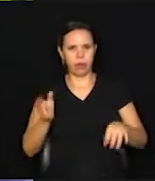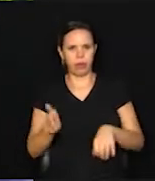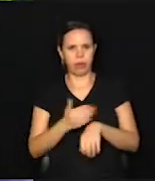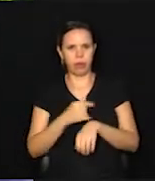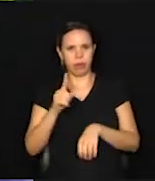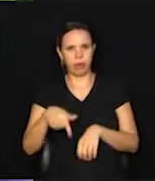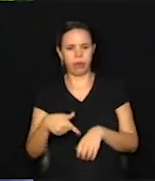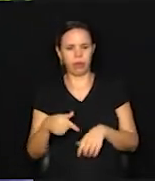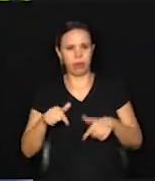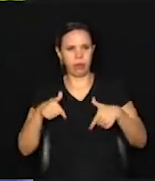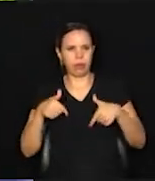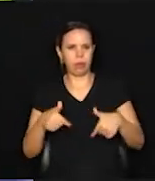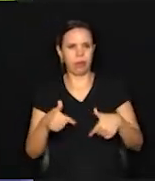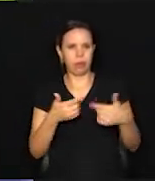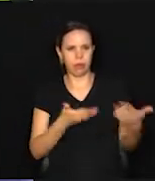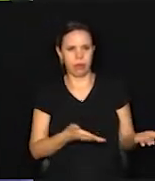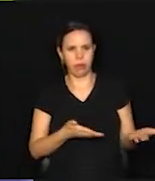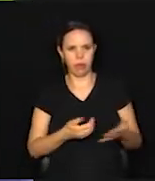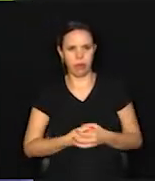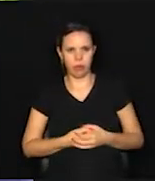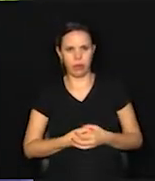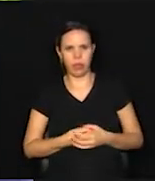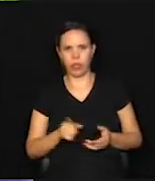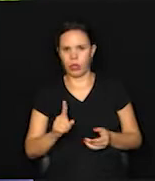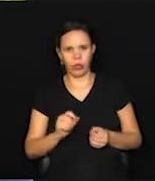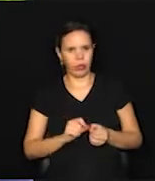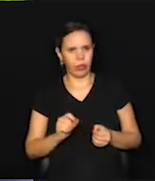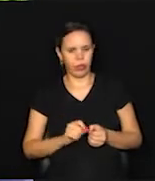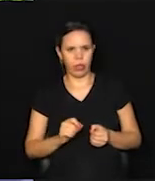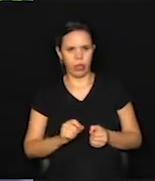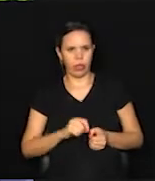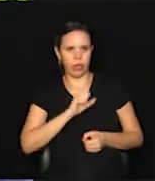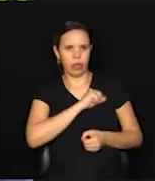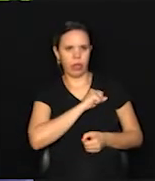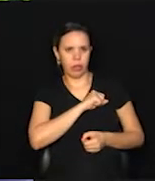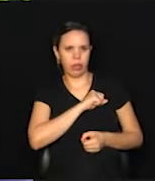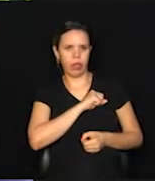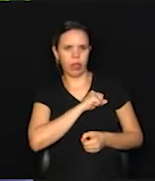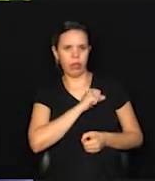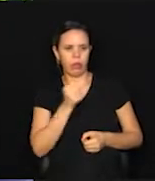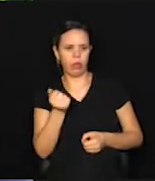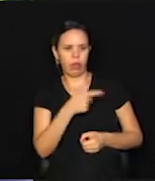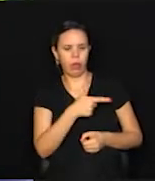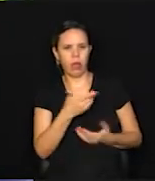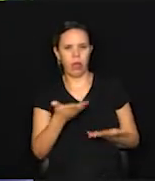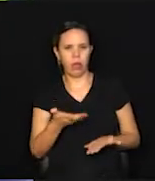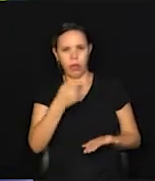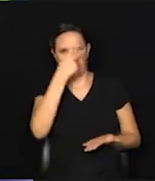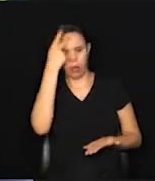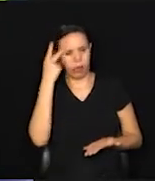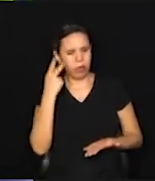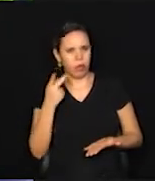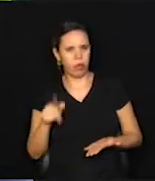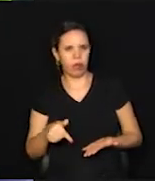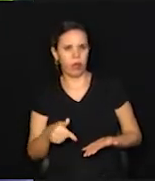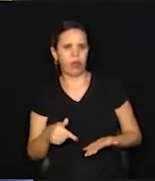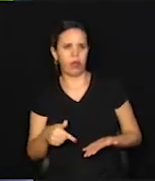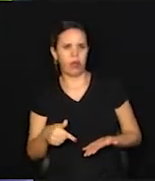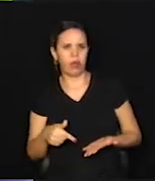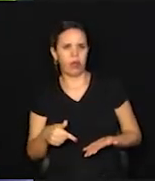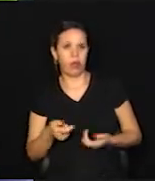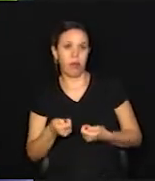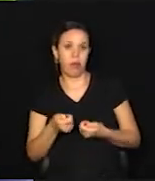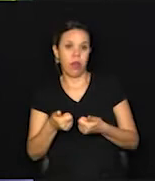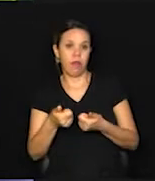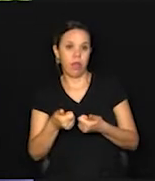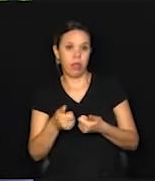sua intervenção ela não vai fazer mais mal do que bem no paciente, né? O princípio da não maleficência, assim como o princípio da beneficência,